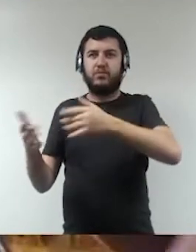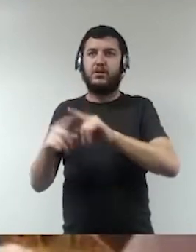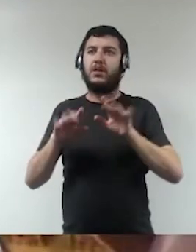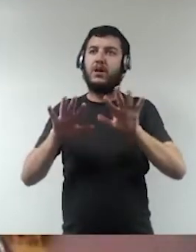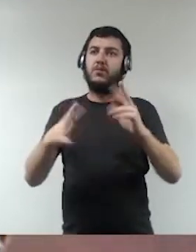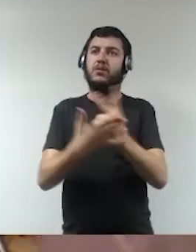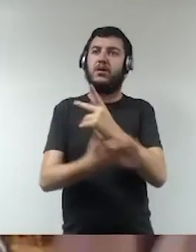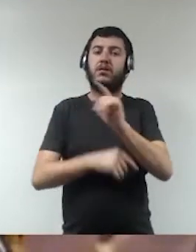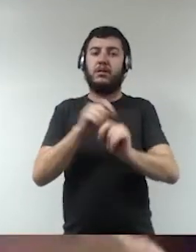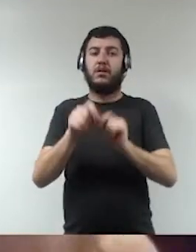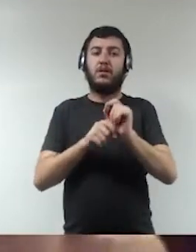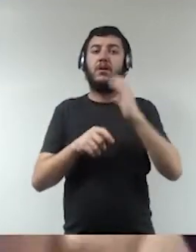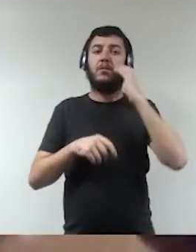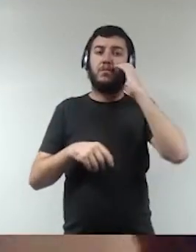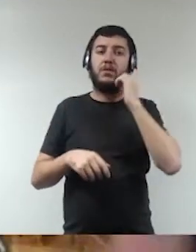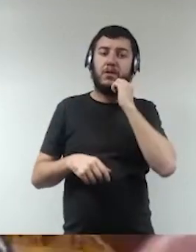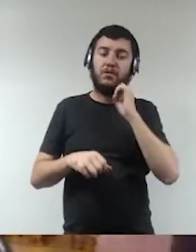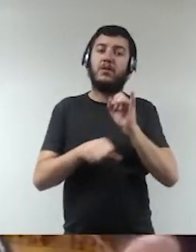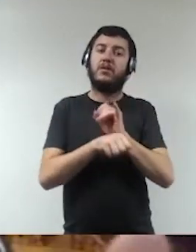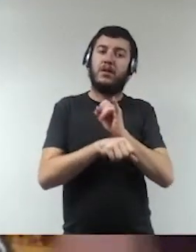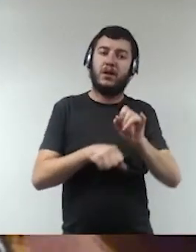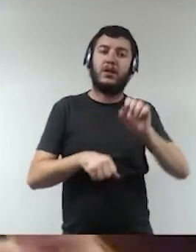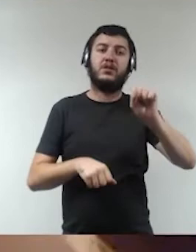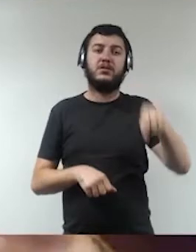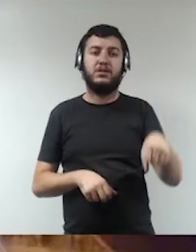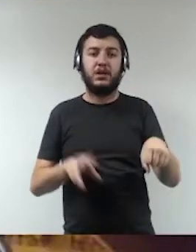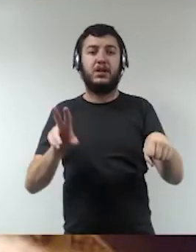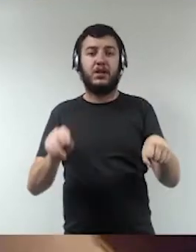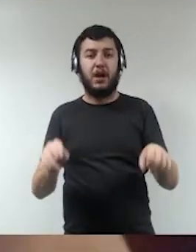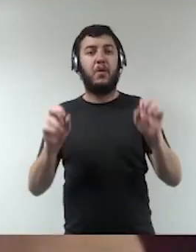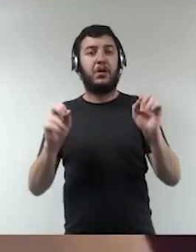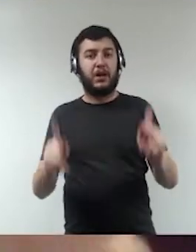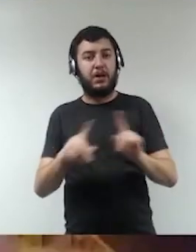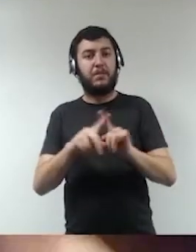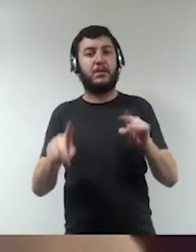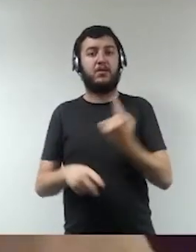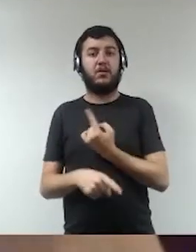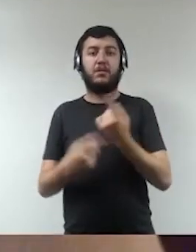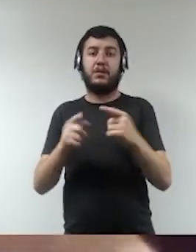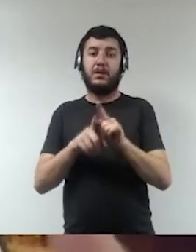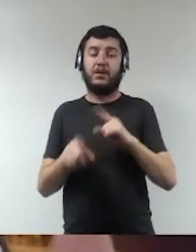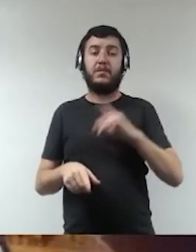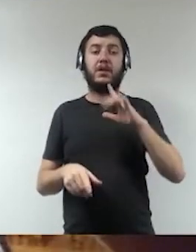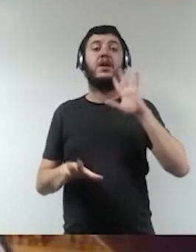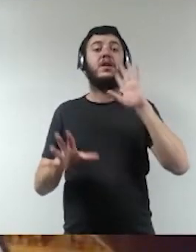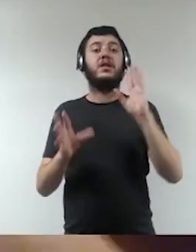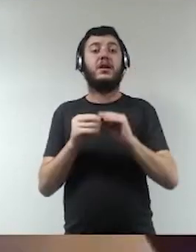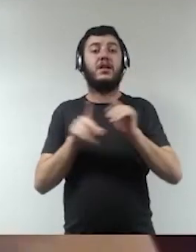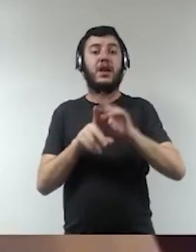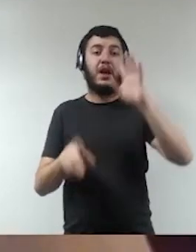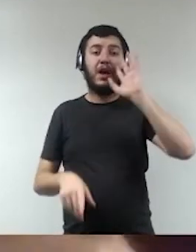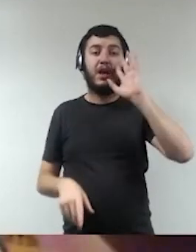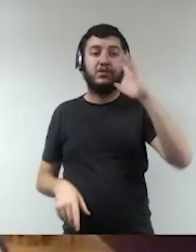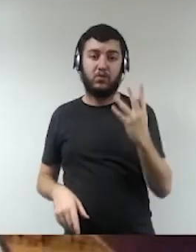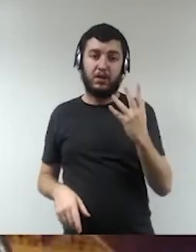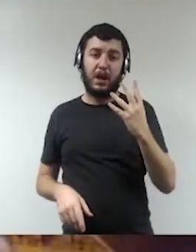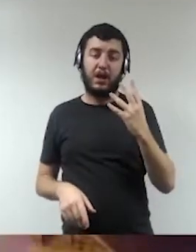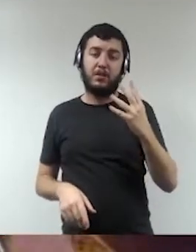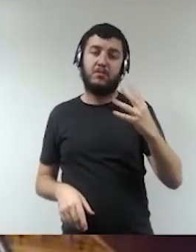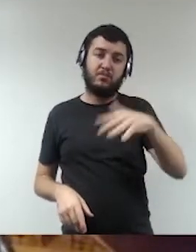uma ou outra posição, mas o que é importante é entender as consequências jurídicas disso no